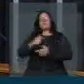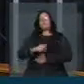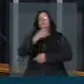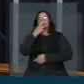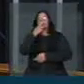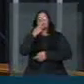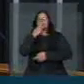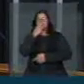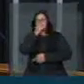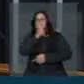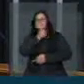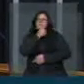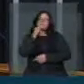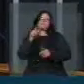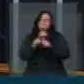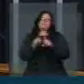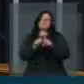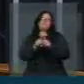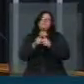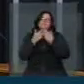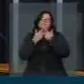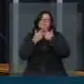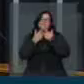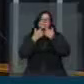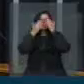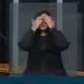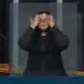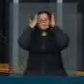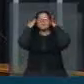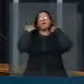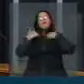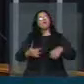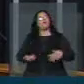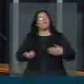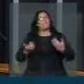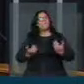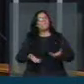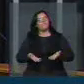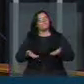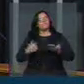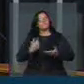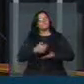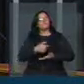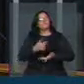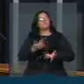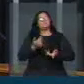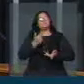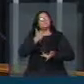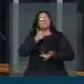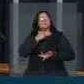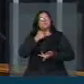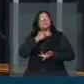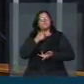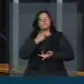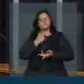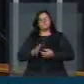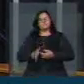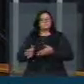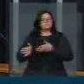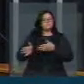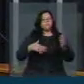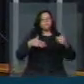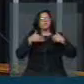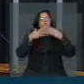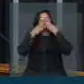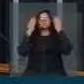Ora, gente, isso nós temos, não podemos deixar isso passar sem tirar uma lição.